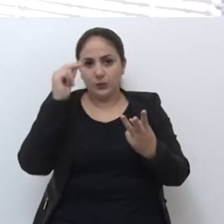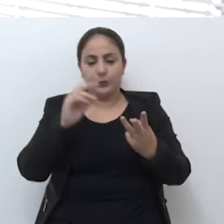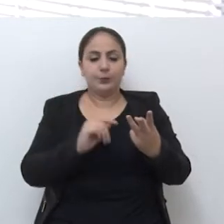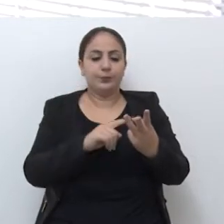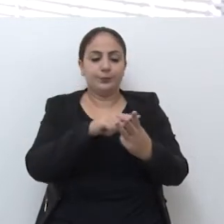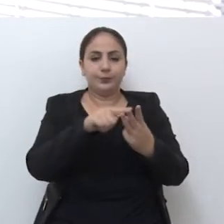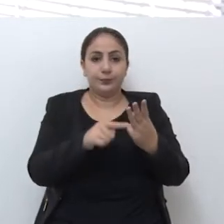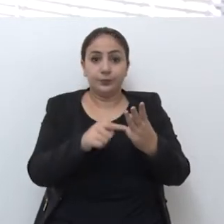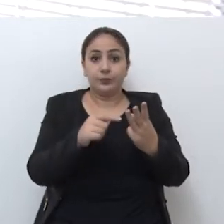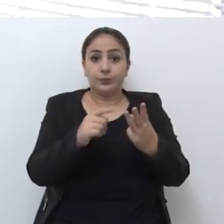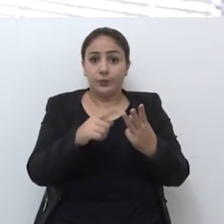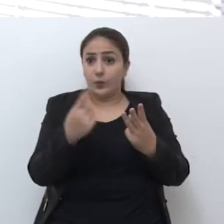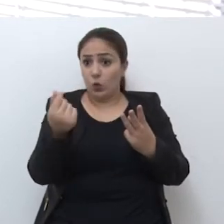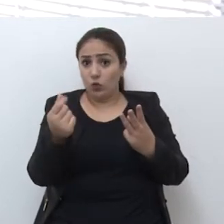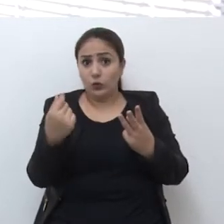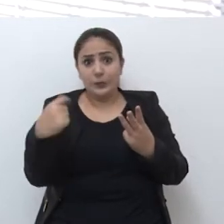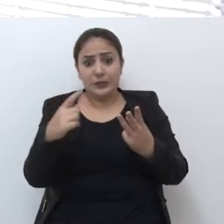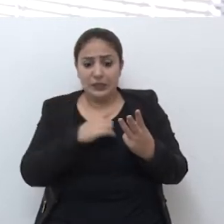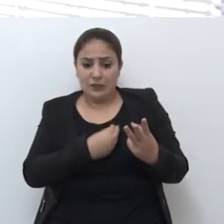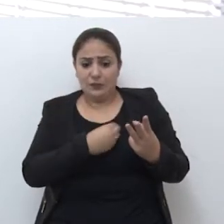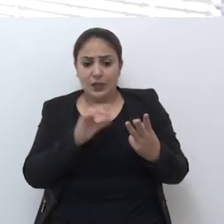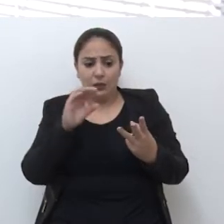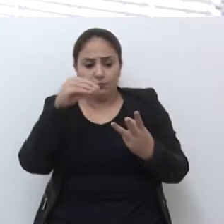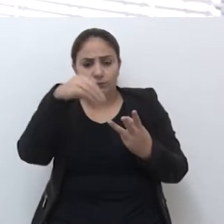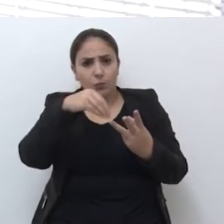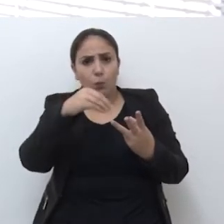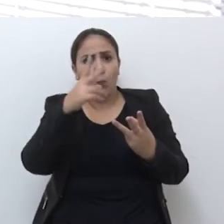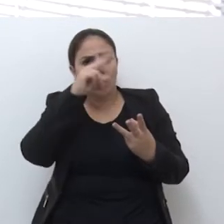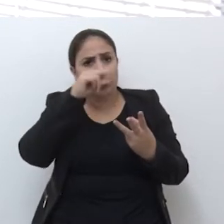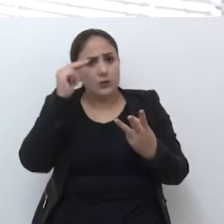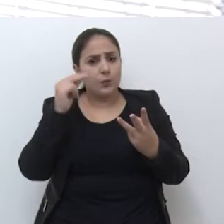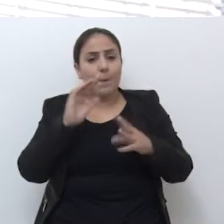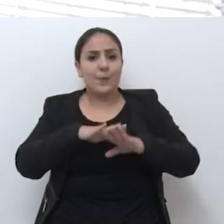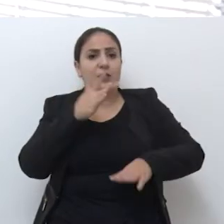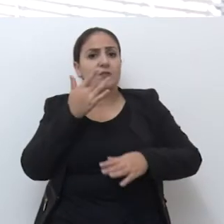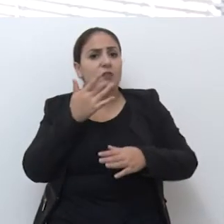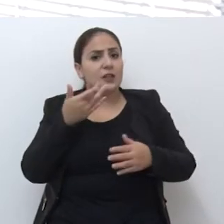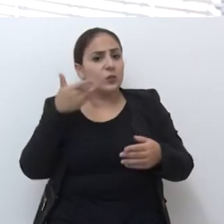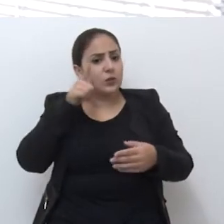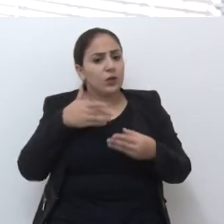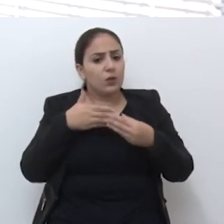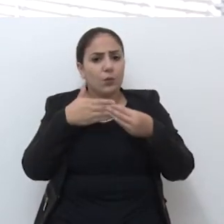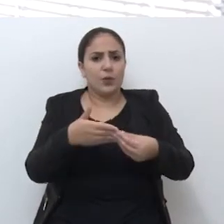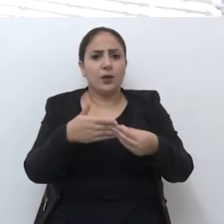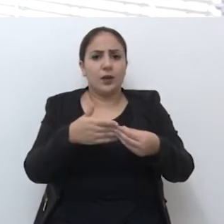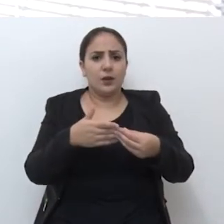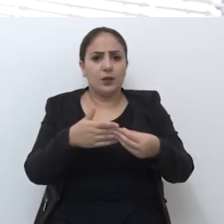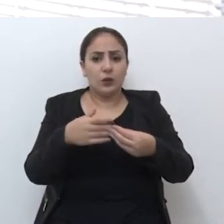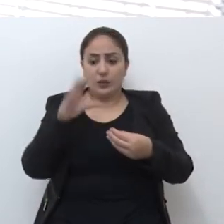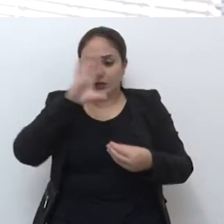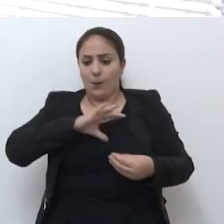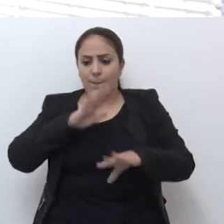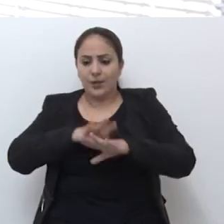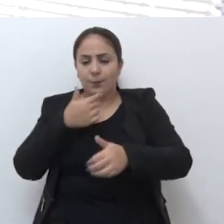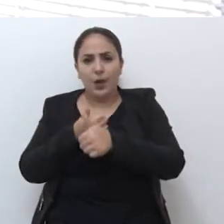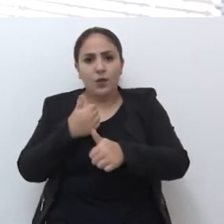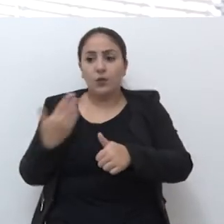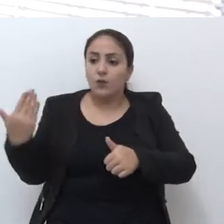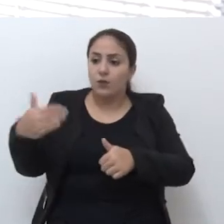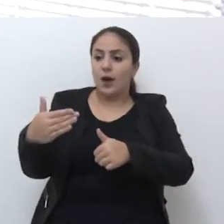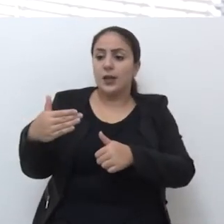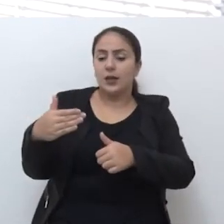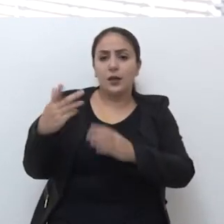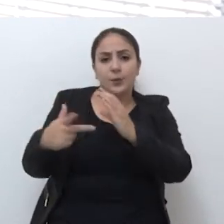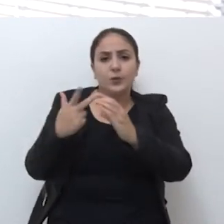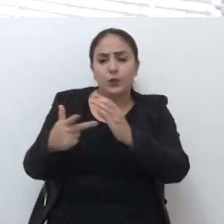estar no município. E porque aí fica, inclusive, mais fácil do cidadão acompanhar. O cidadão está mais próximo, ele pode vir à Câmara de Vereadores, ele pode